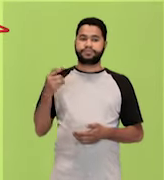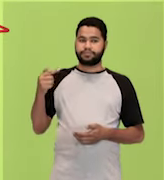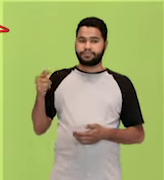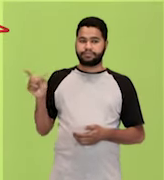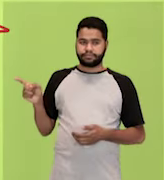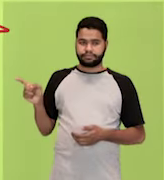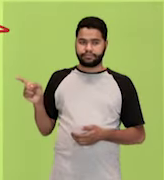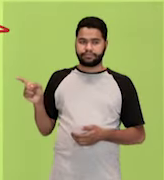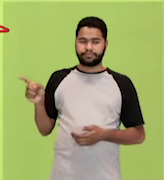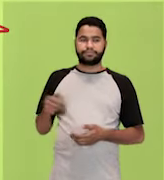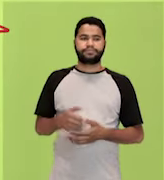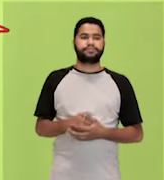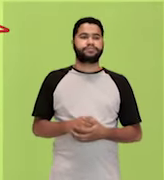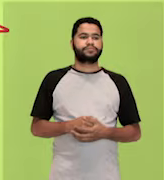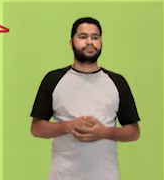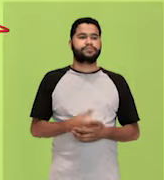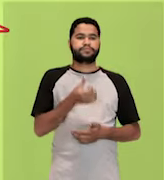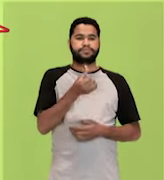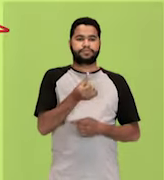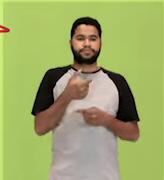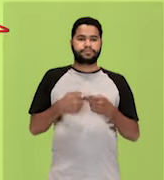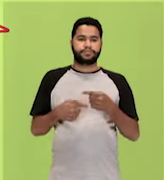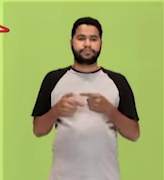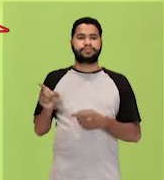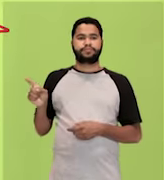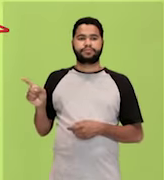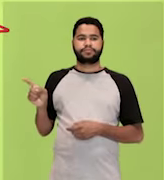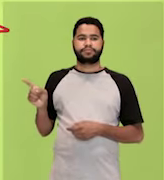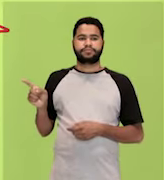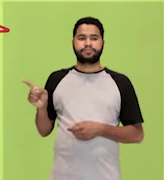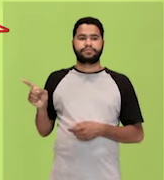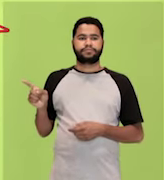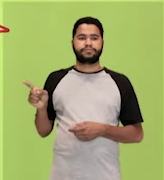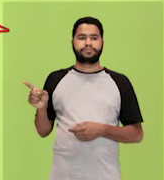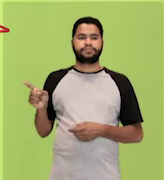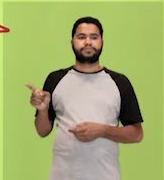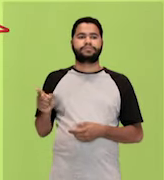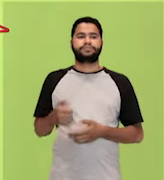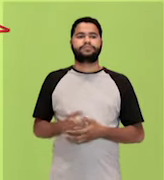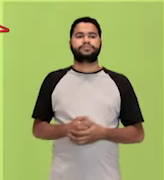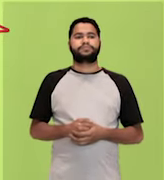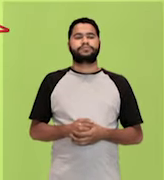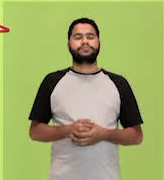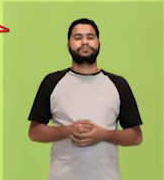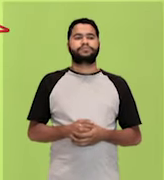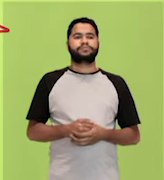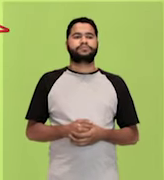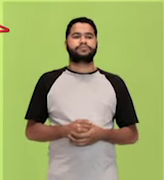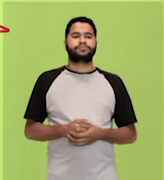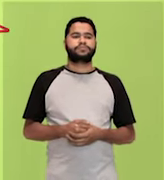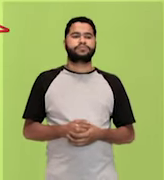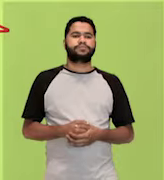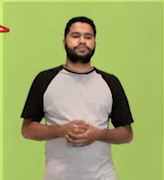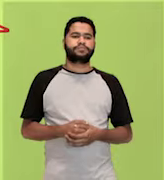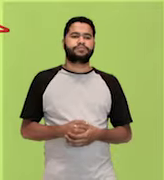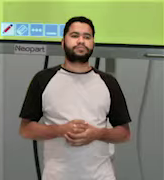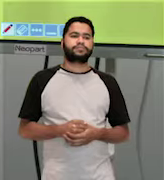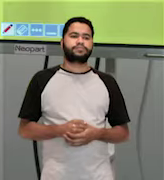3/7, terceira marquinha. E 6/7, 3, 4, 5, penúltima marquinha. Tá?